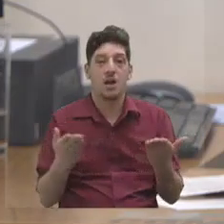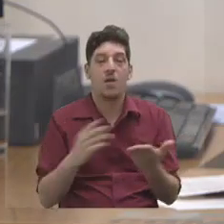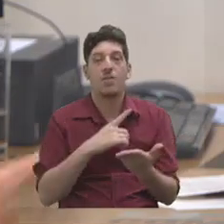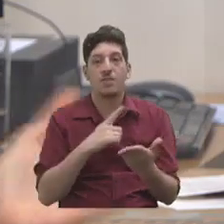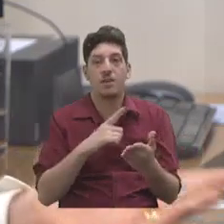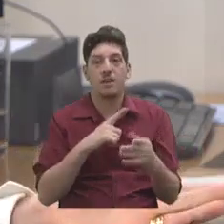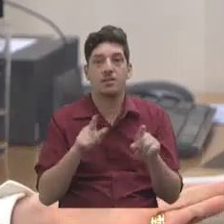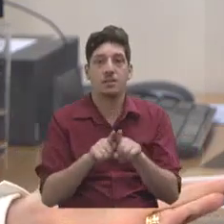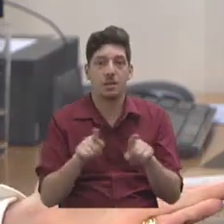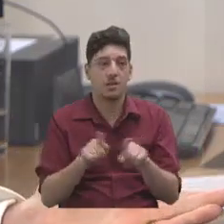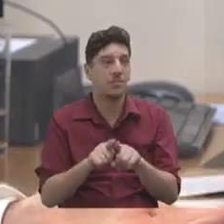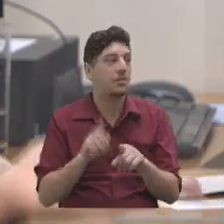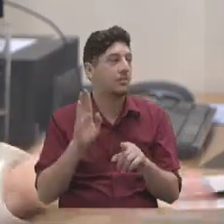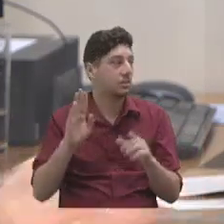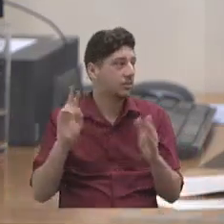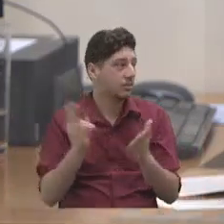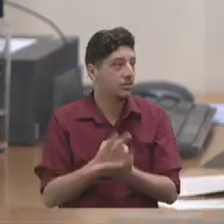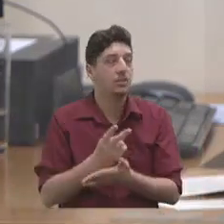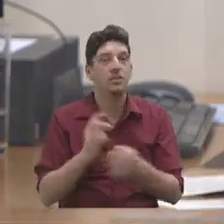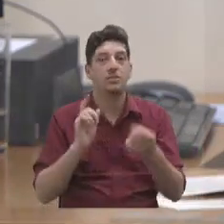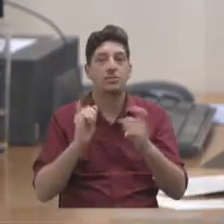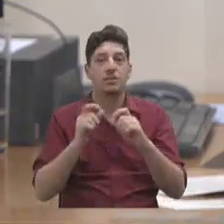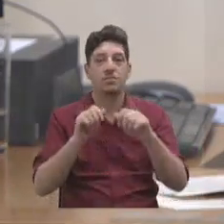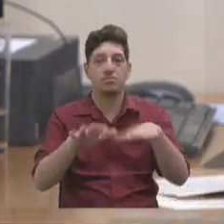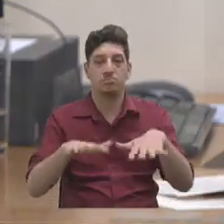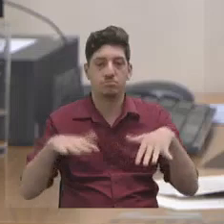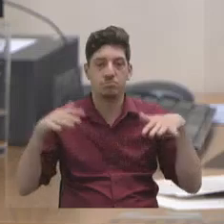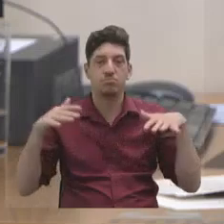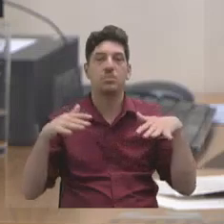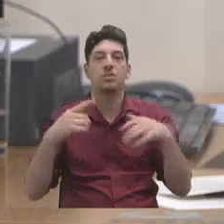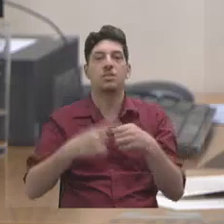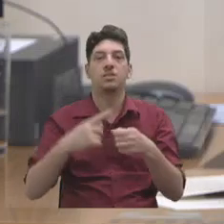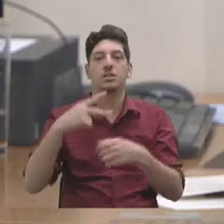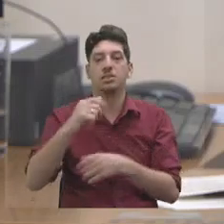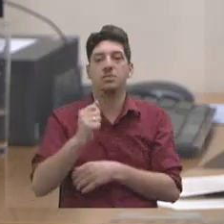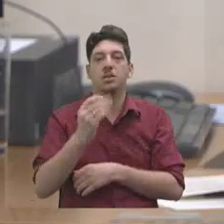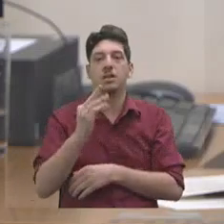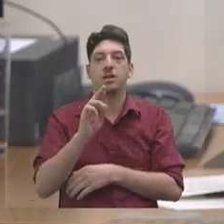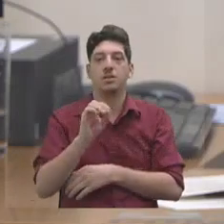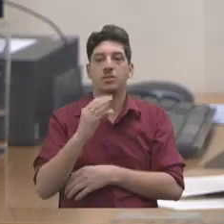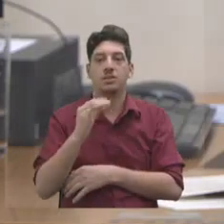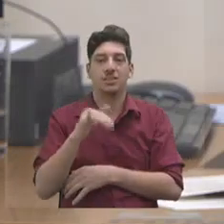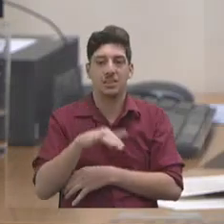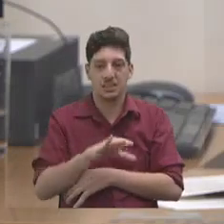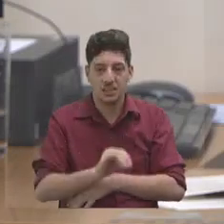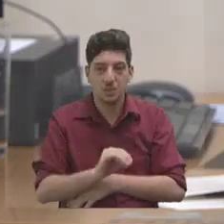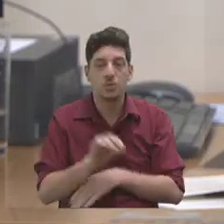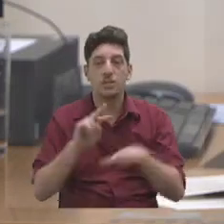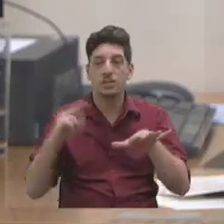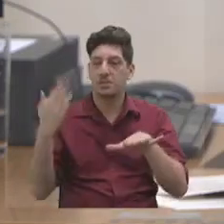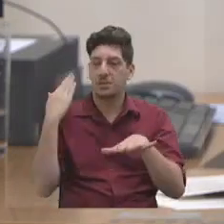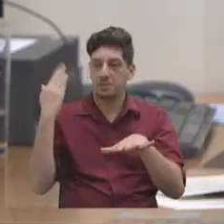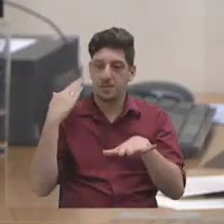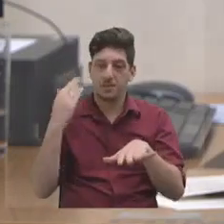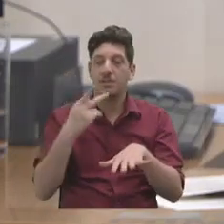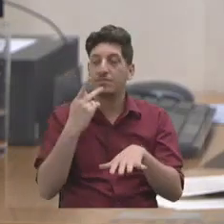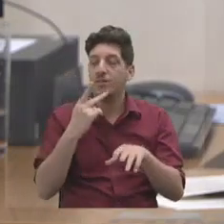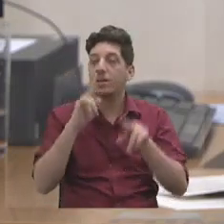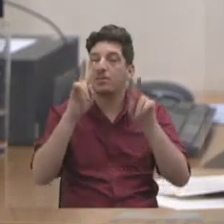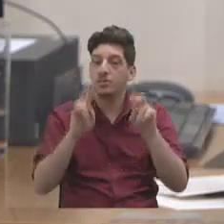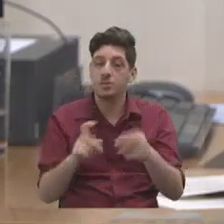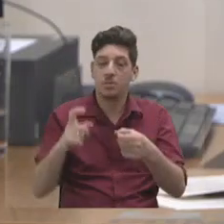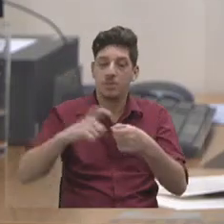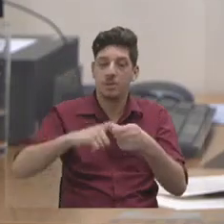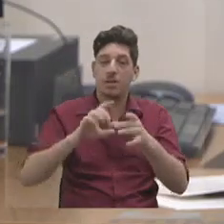houve uma audiência pública em Patrocínio muito bem conduzida na semana passada o qual falava sobre a